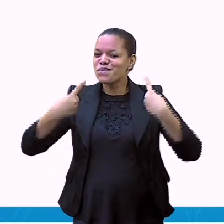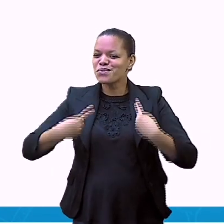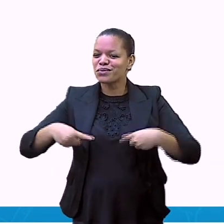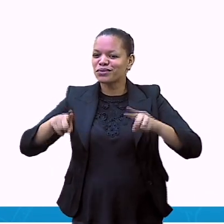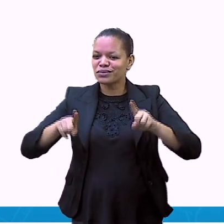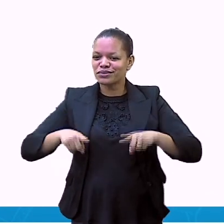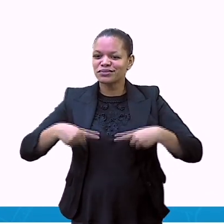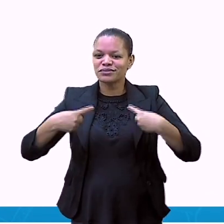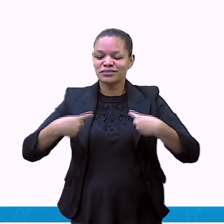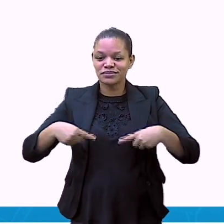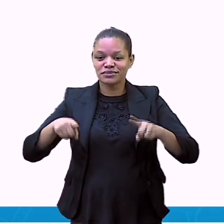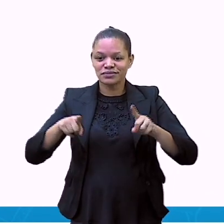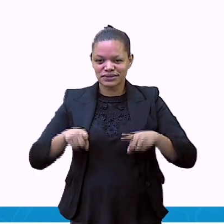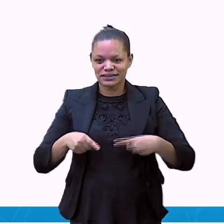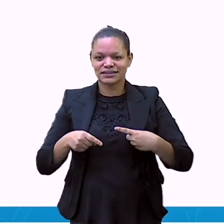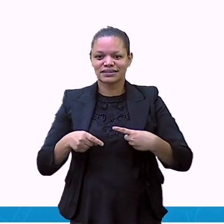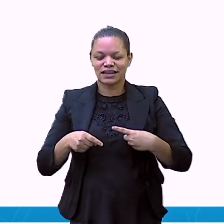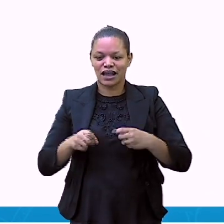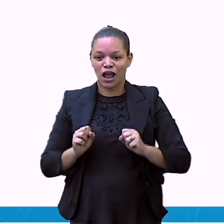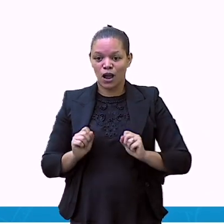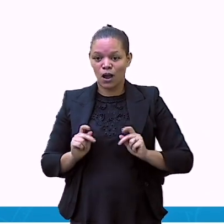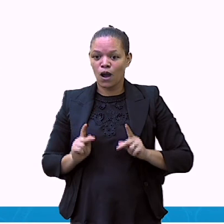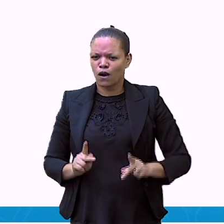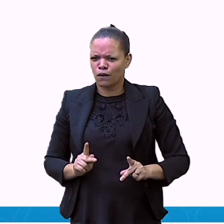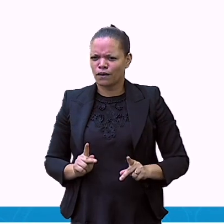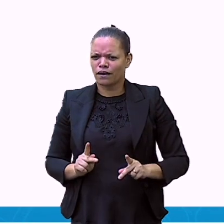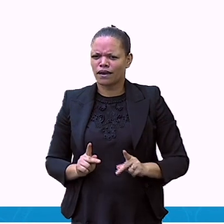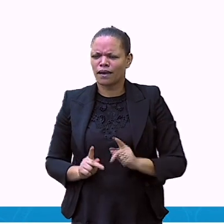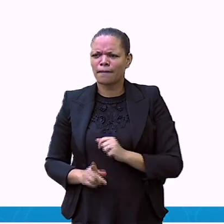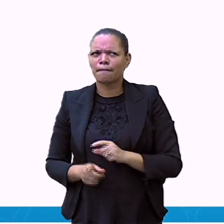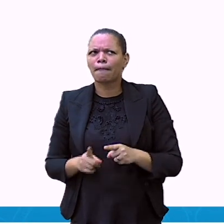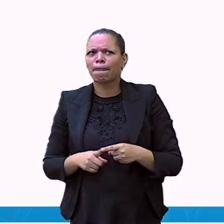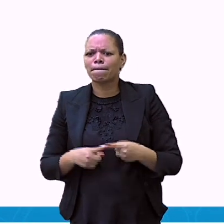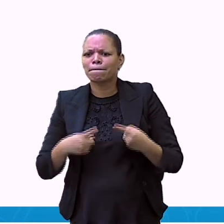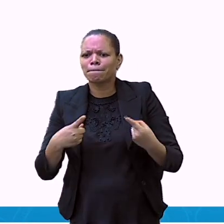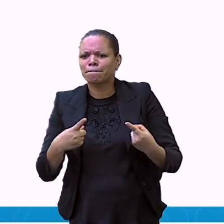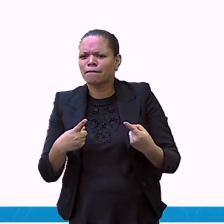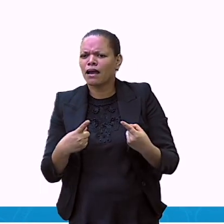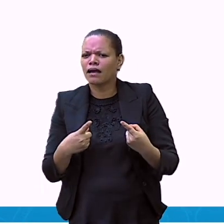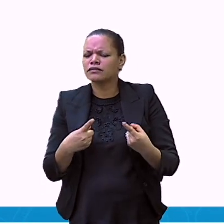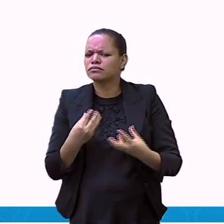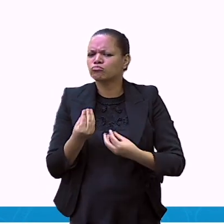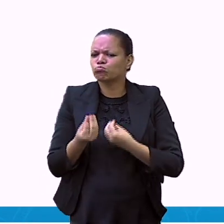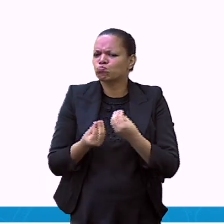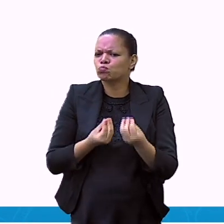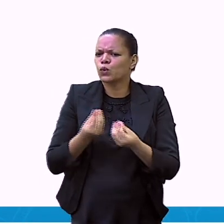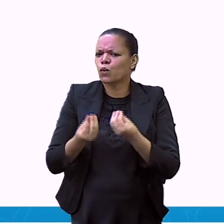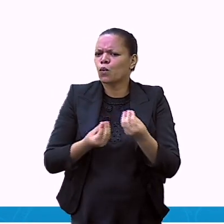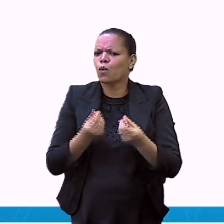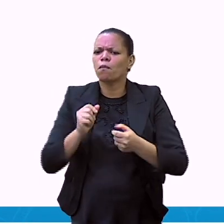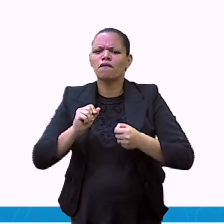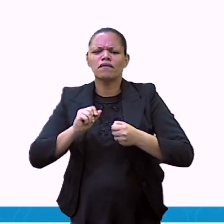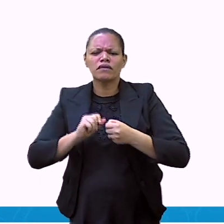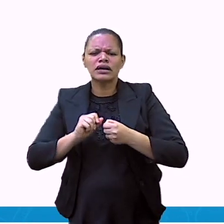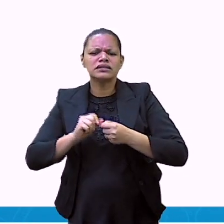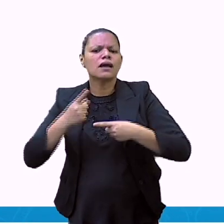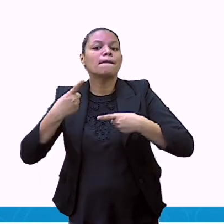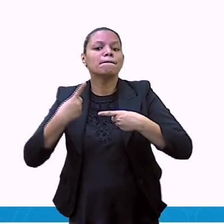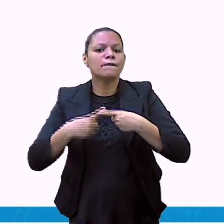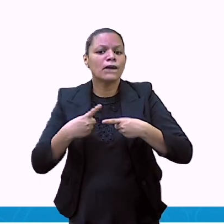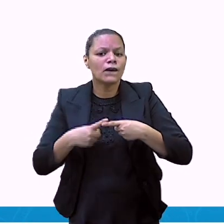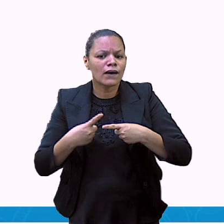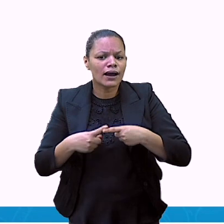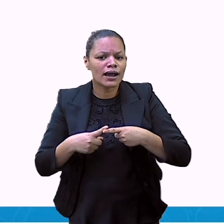de atribuir aos textos mais sonoridade e musicalidade. Então,